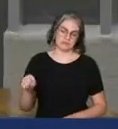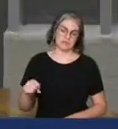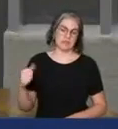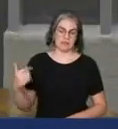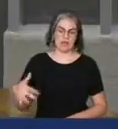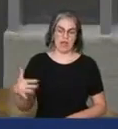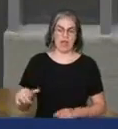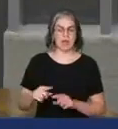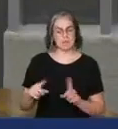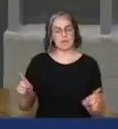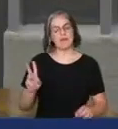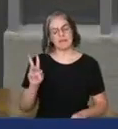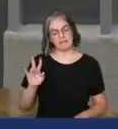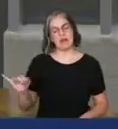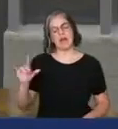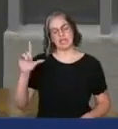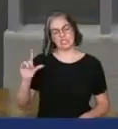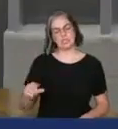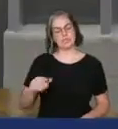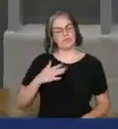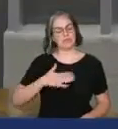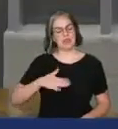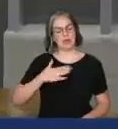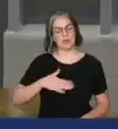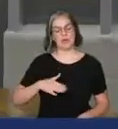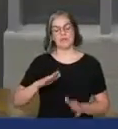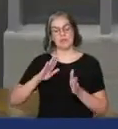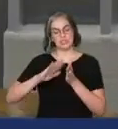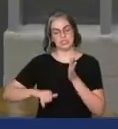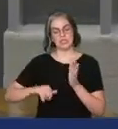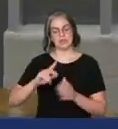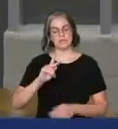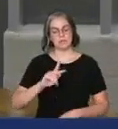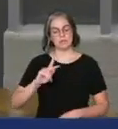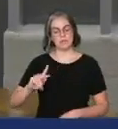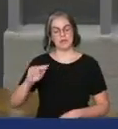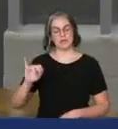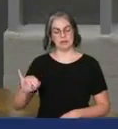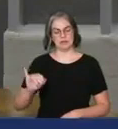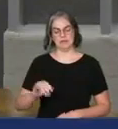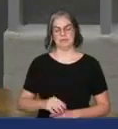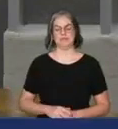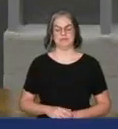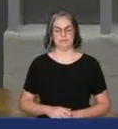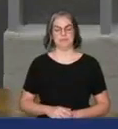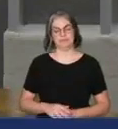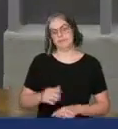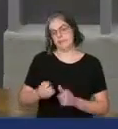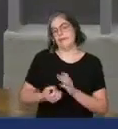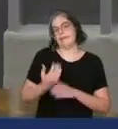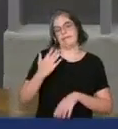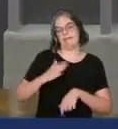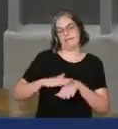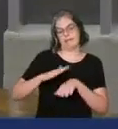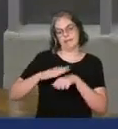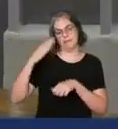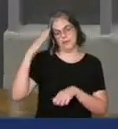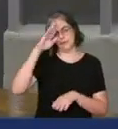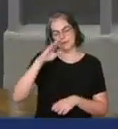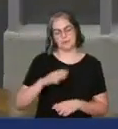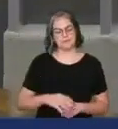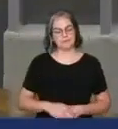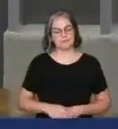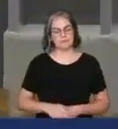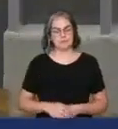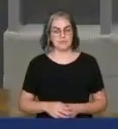tranquilos disso, que nós vamos acabar com a PPI que foi instituída por Bolsonaro. Agora, bolsonaristas, R$ 9,00